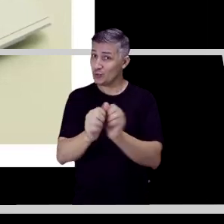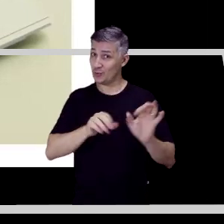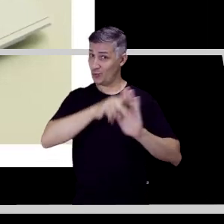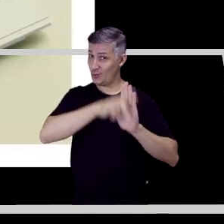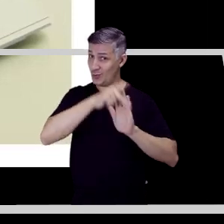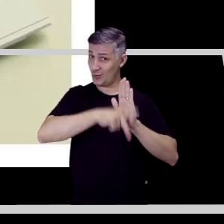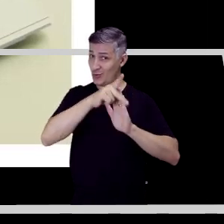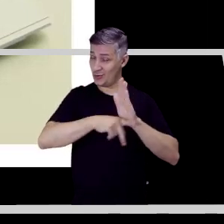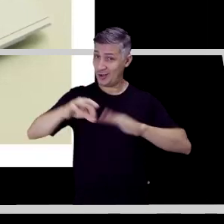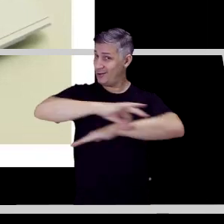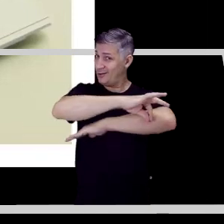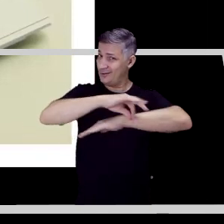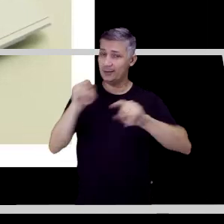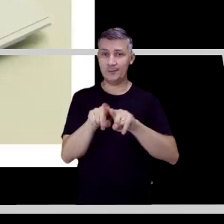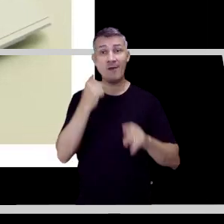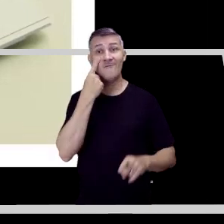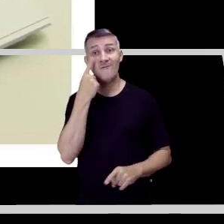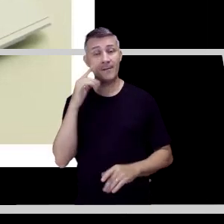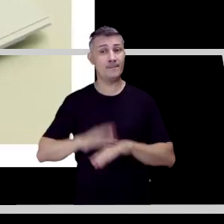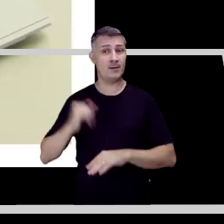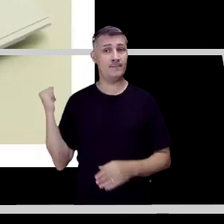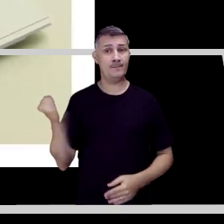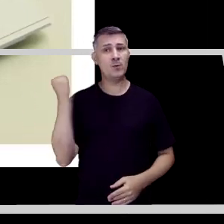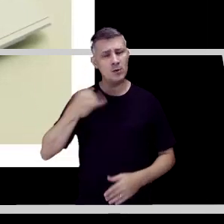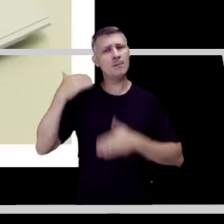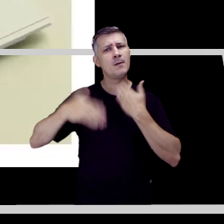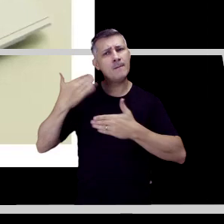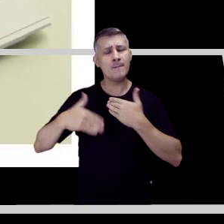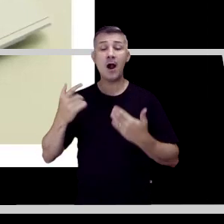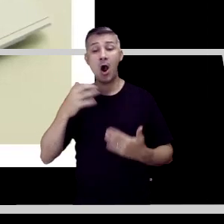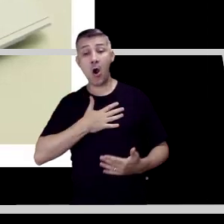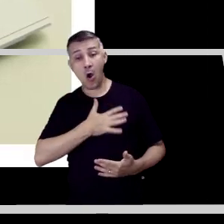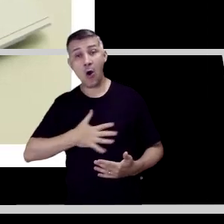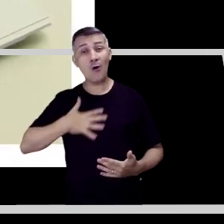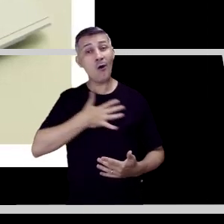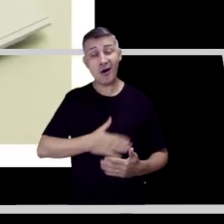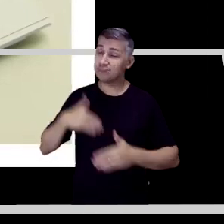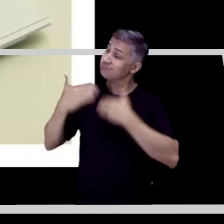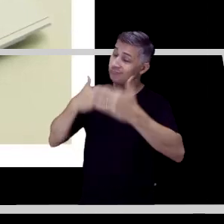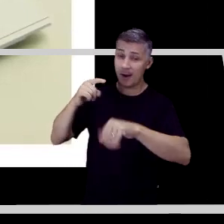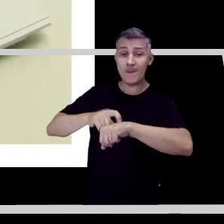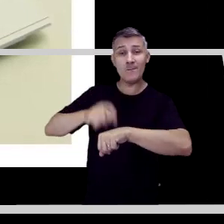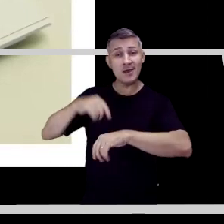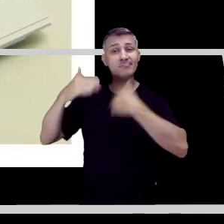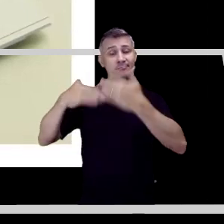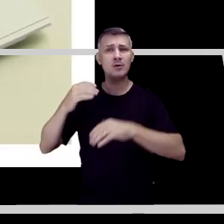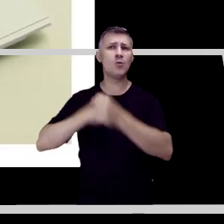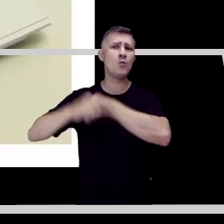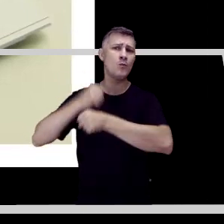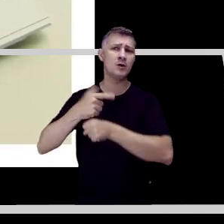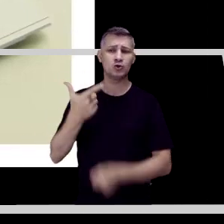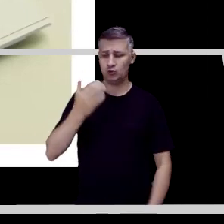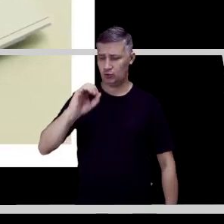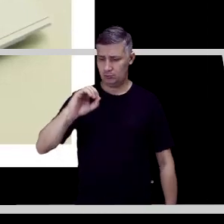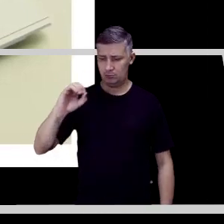ao projeto arquitetônico, que foi ganhando mais importância, que a gente foi curtindo mais fazer, não? Então, em determinado momento,